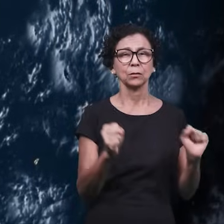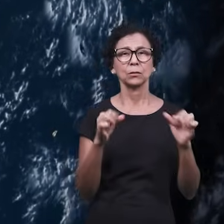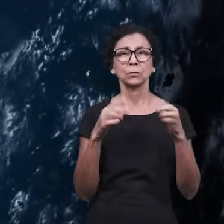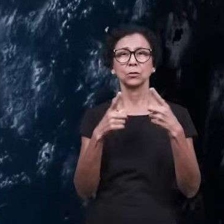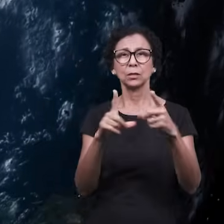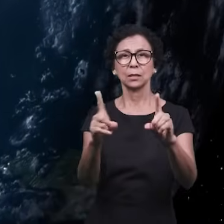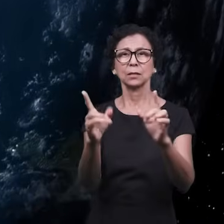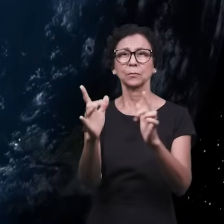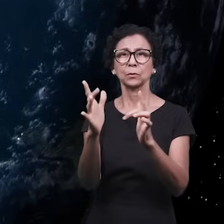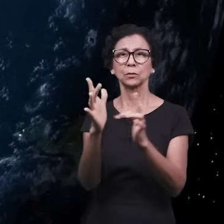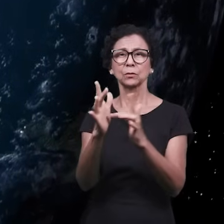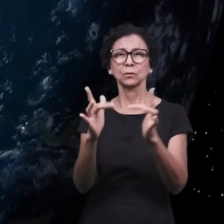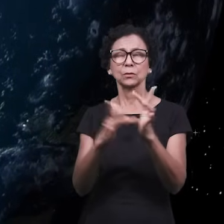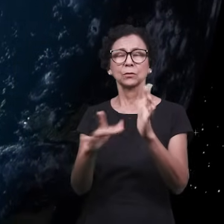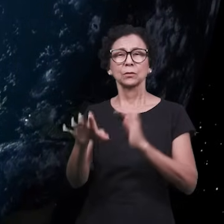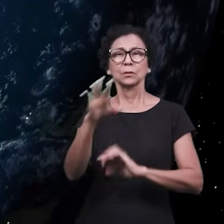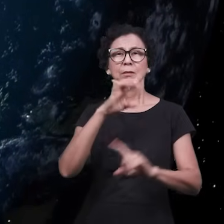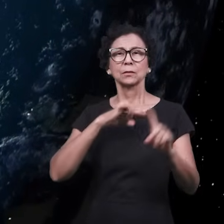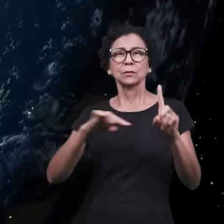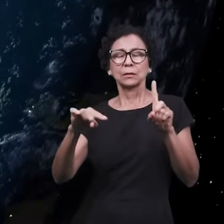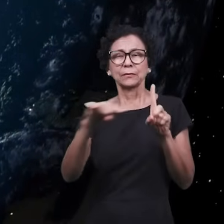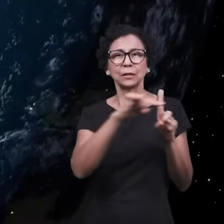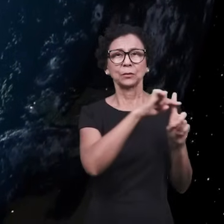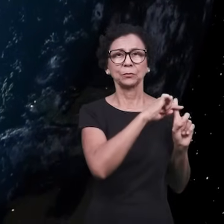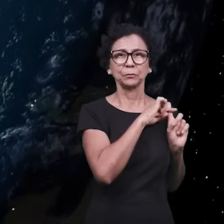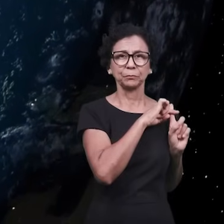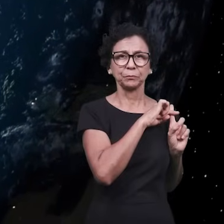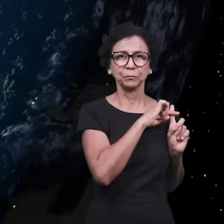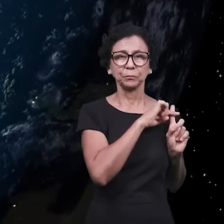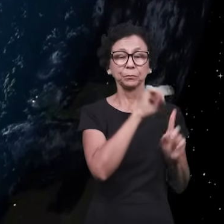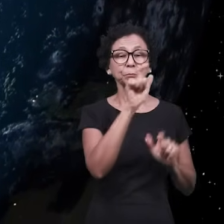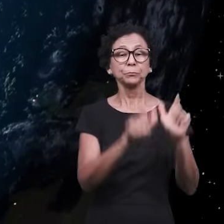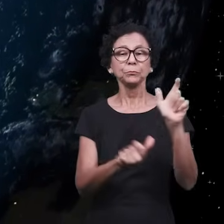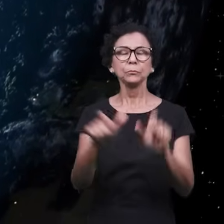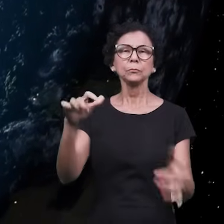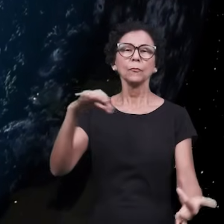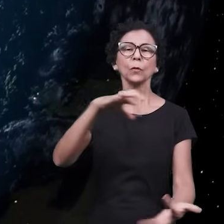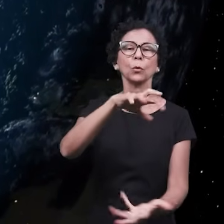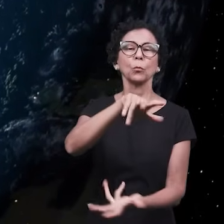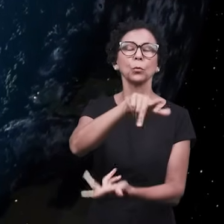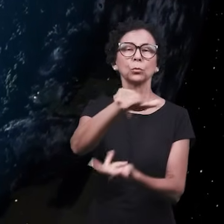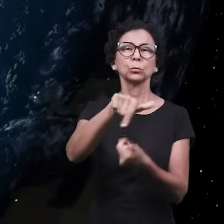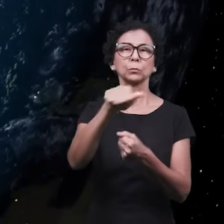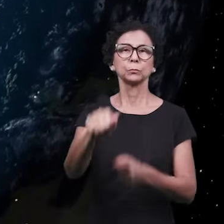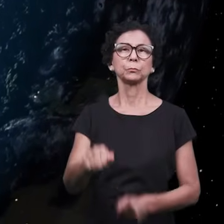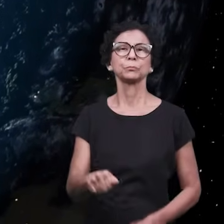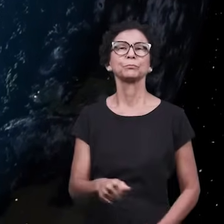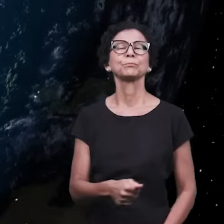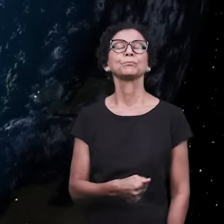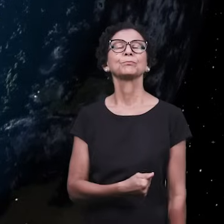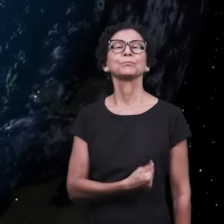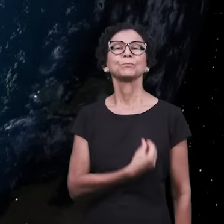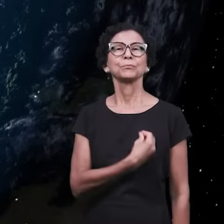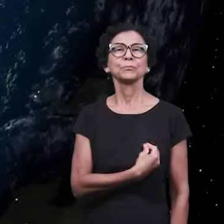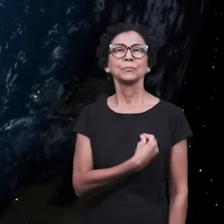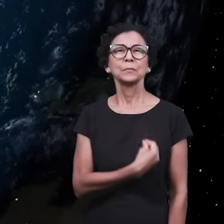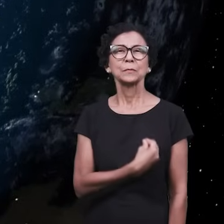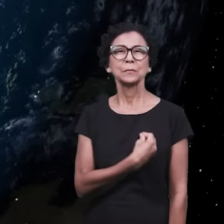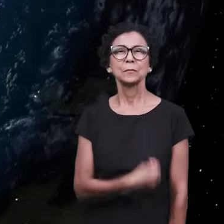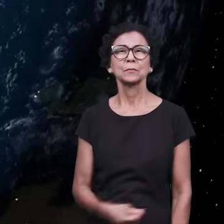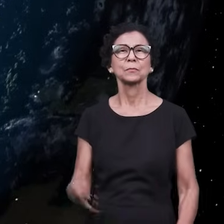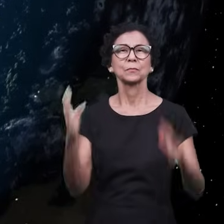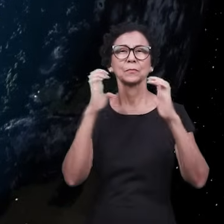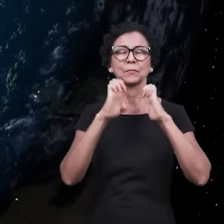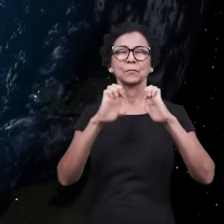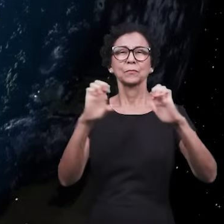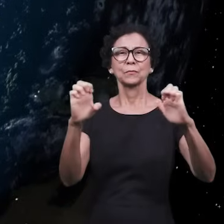Senhor Jesus na véspera de sua morte na cruz do Calvário. Pessoas de todas as partes do mundo têm sido